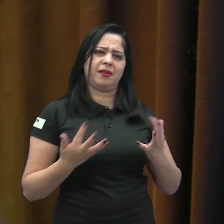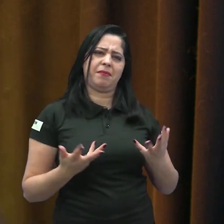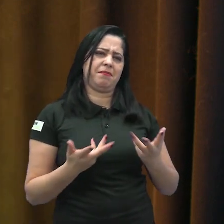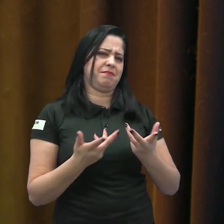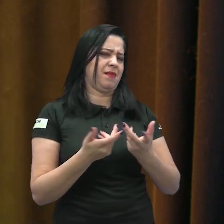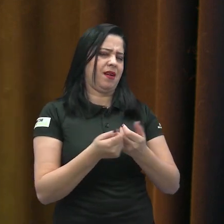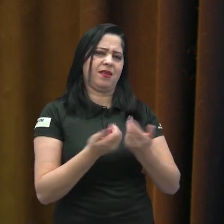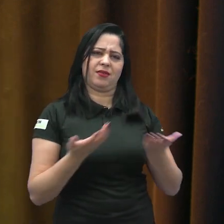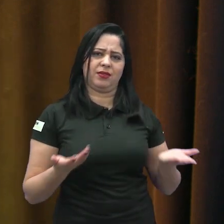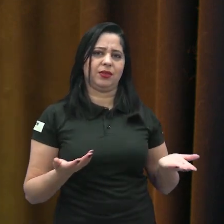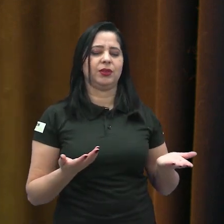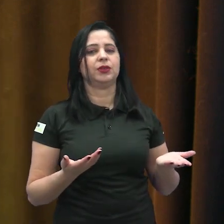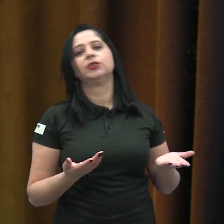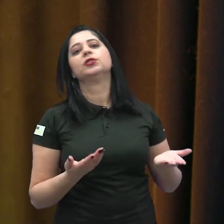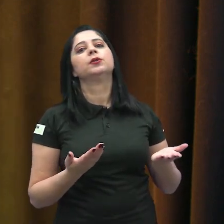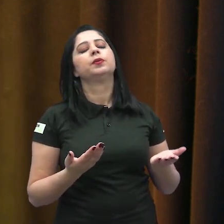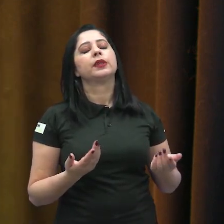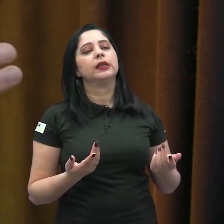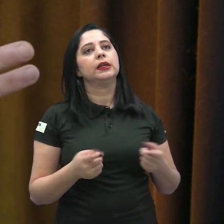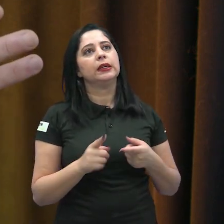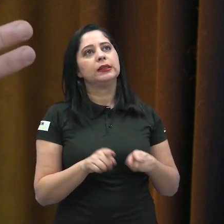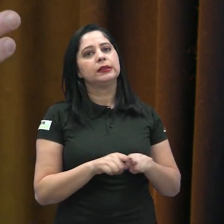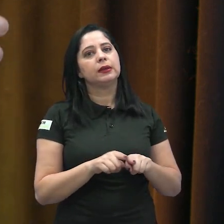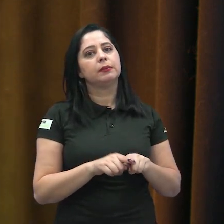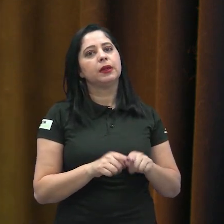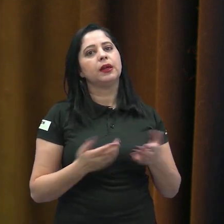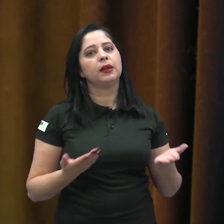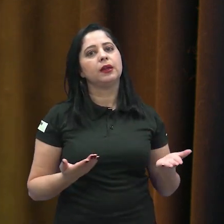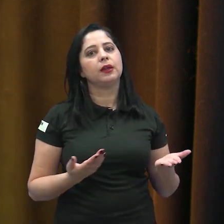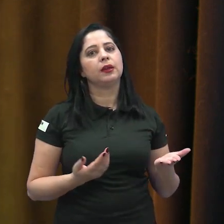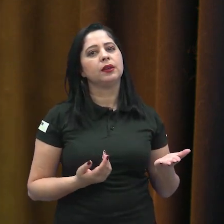bons atletas. Esse próprio,